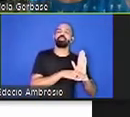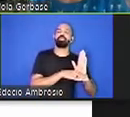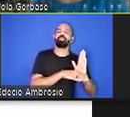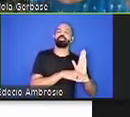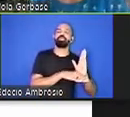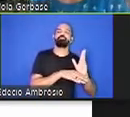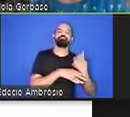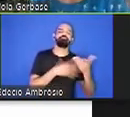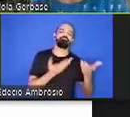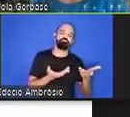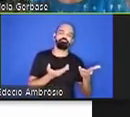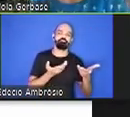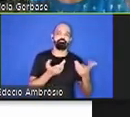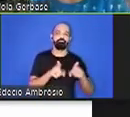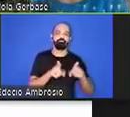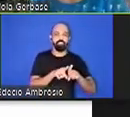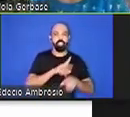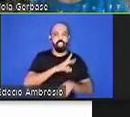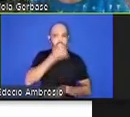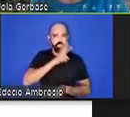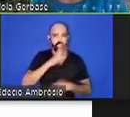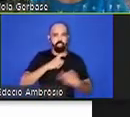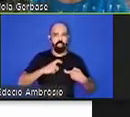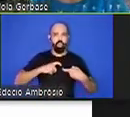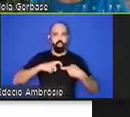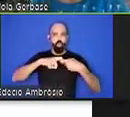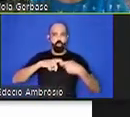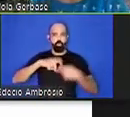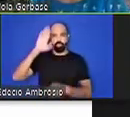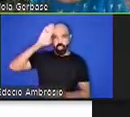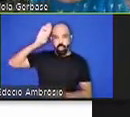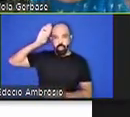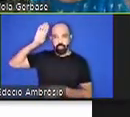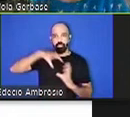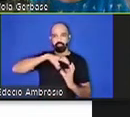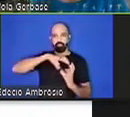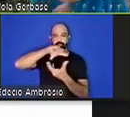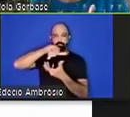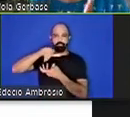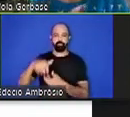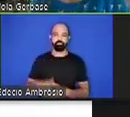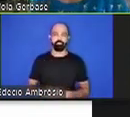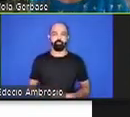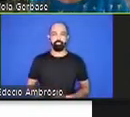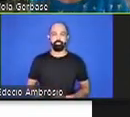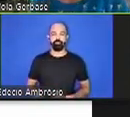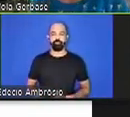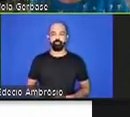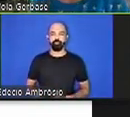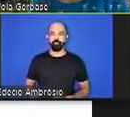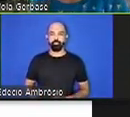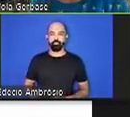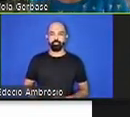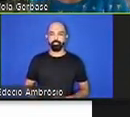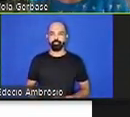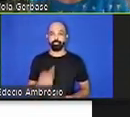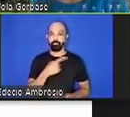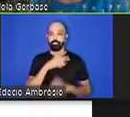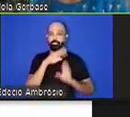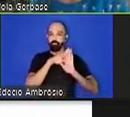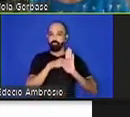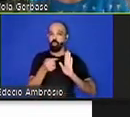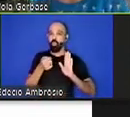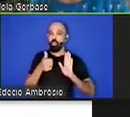enfim, também intensificar a cooperação acadêmica internacional. Aqui estamos esse programa está na reta final,